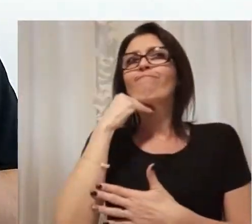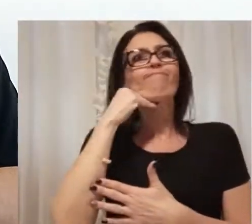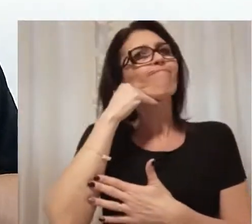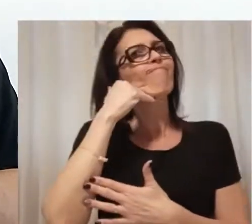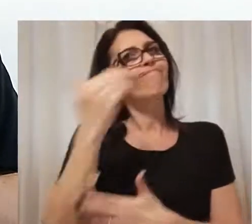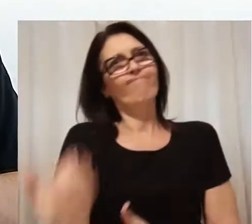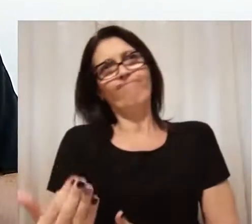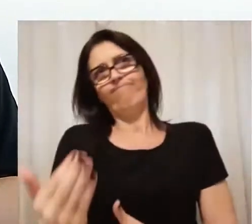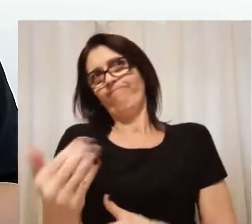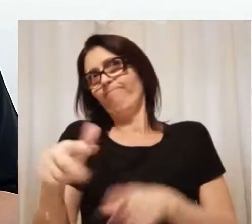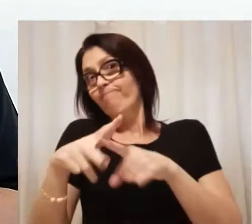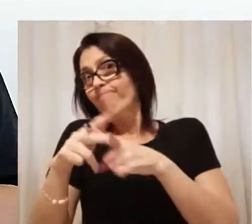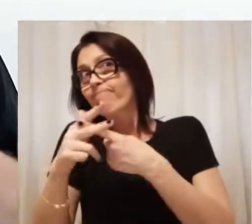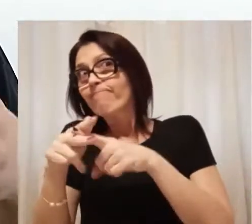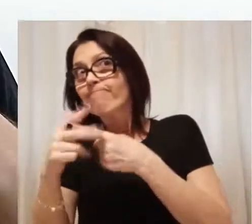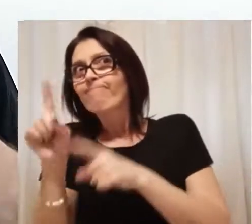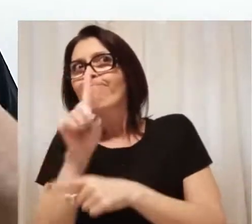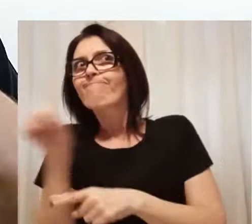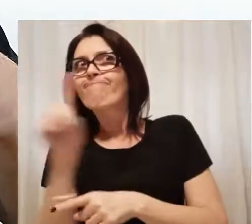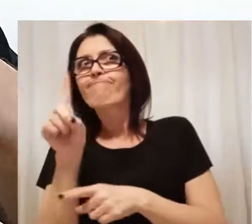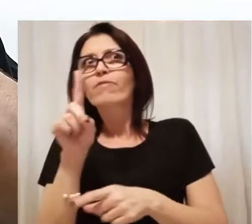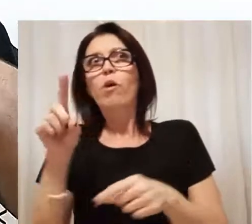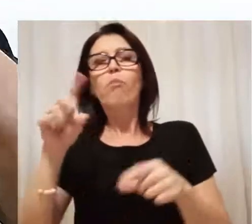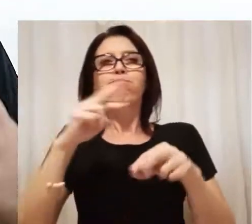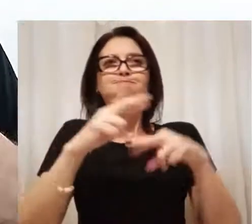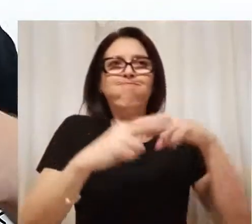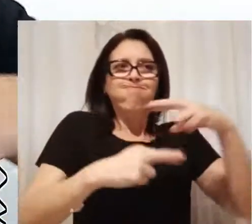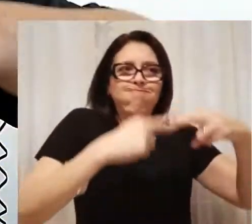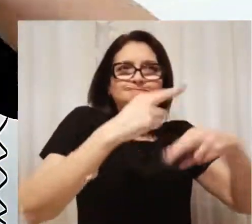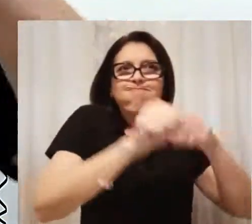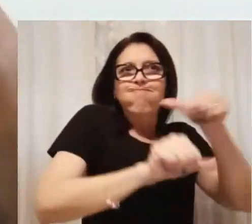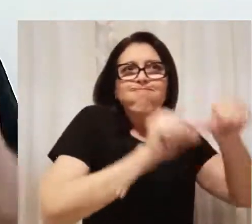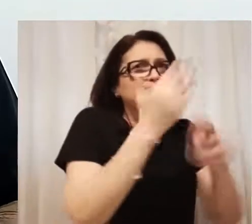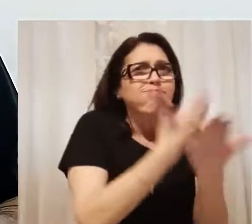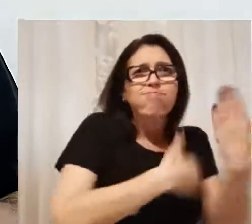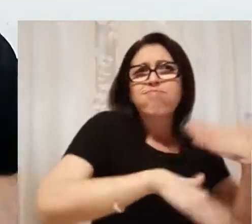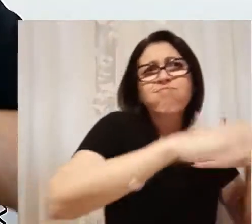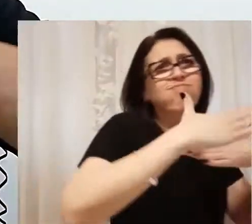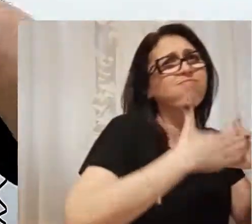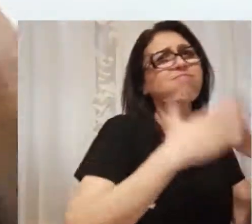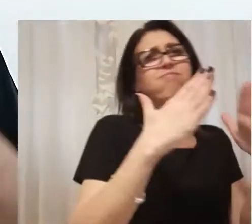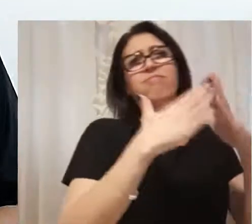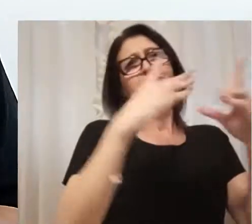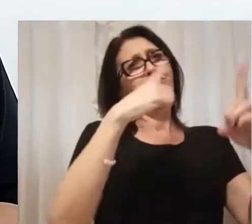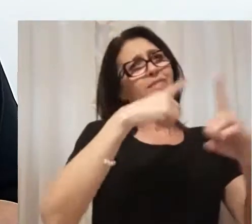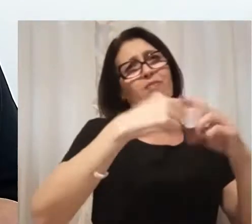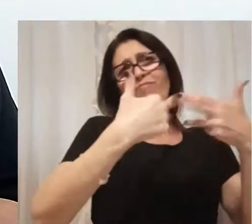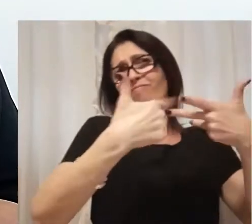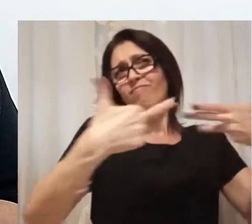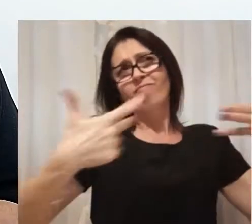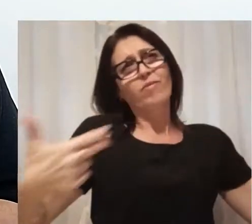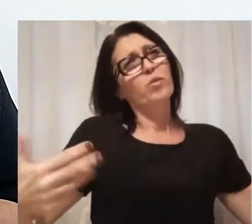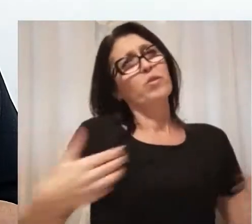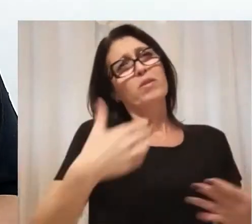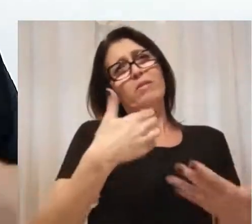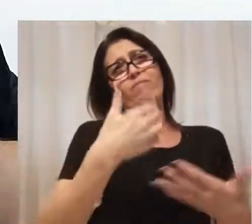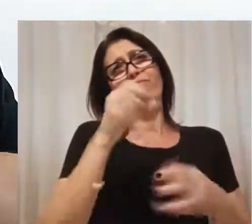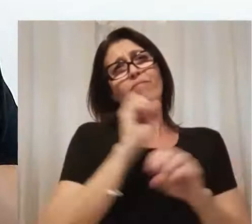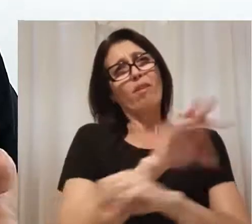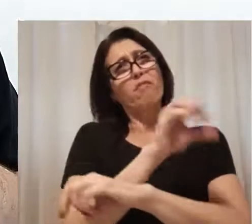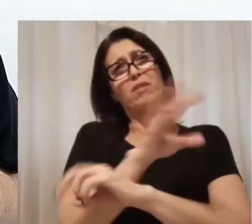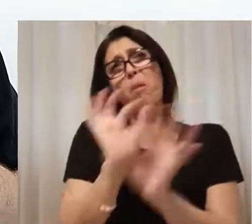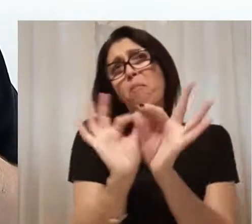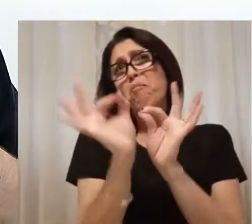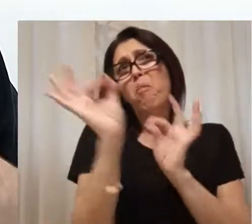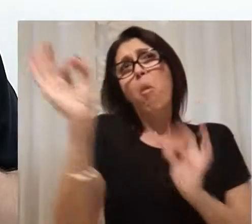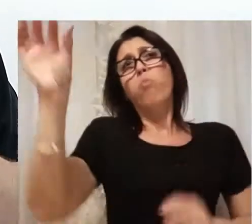que manutenção não era o caso. Era preciso uma reforma completa em toda a estrutura da igreja, em vários dos seus ensinos que